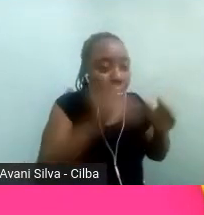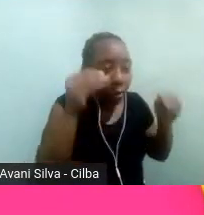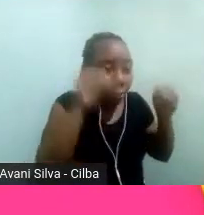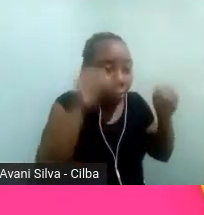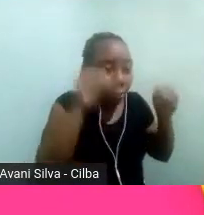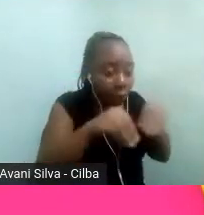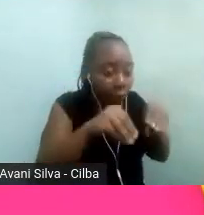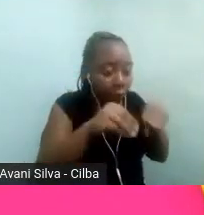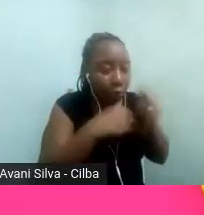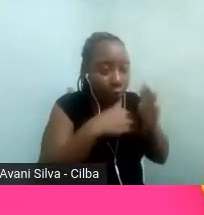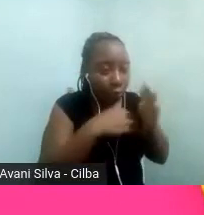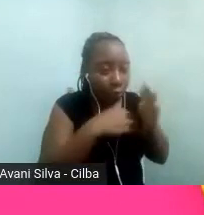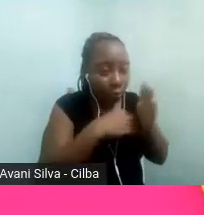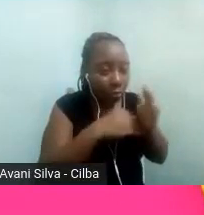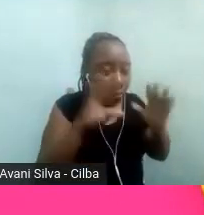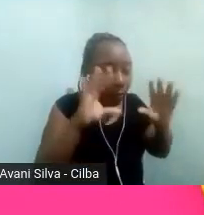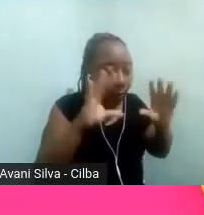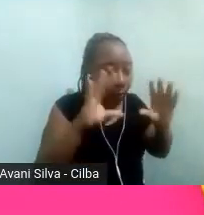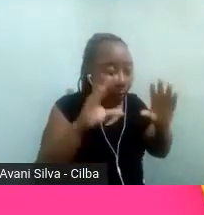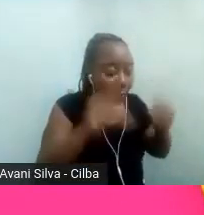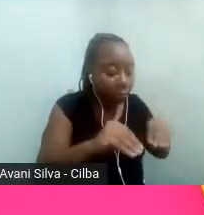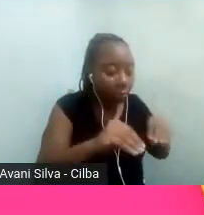esse código,